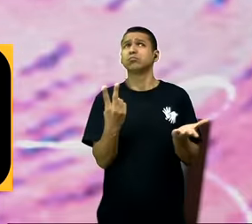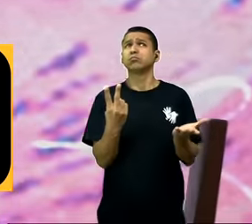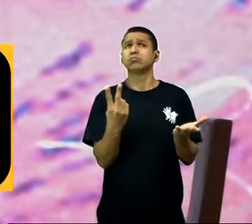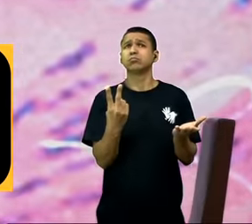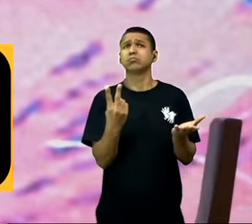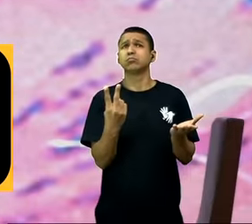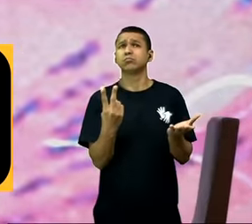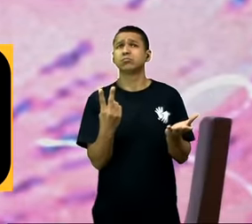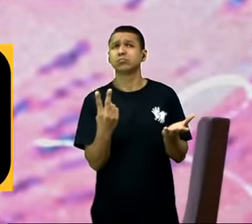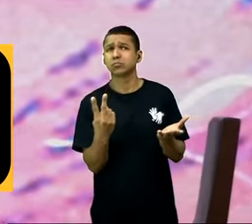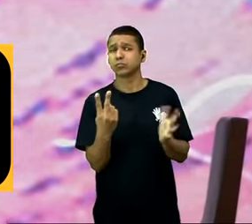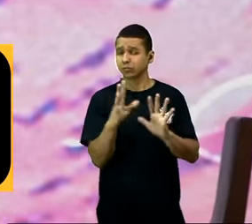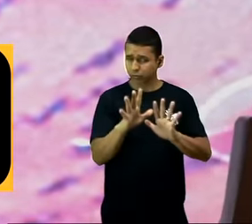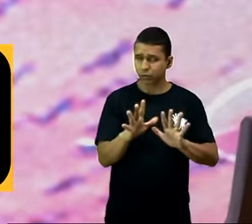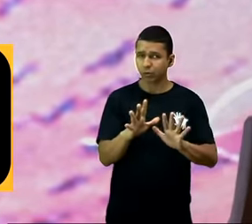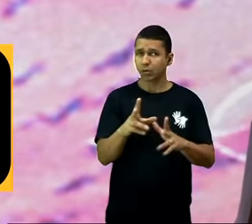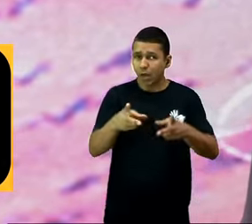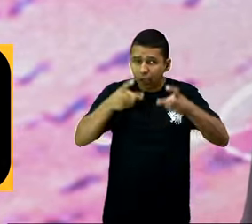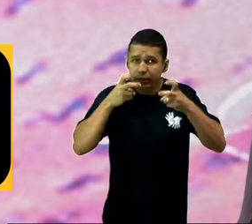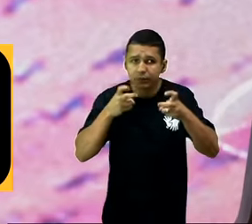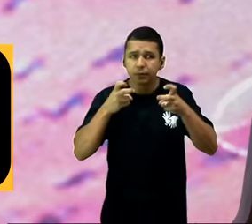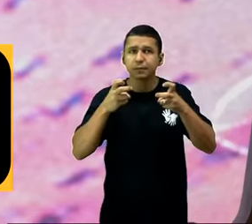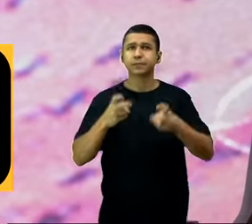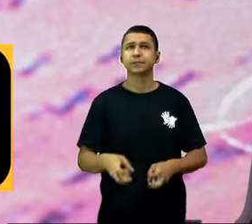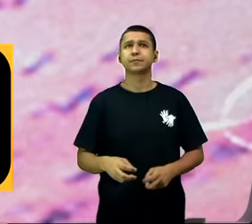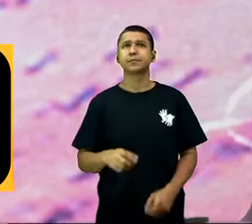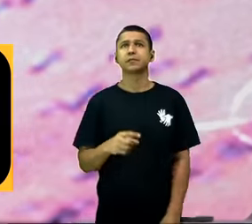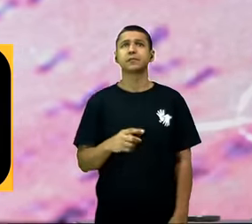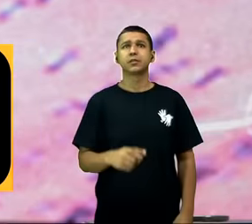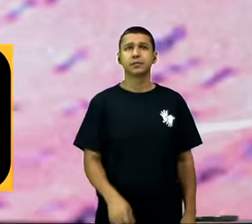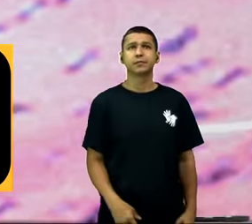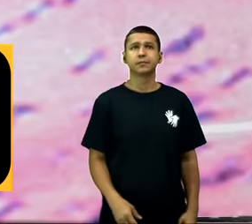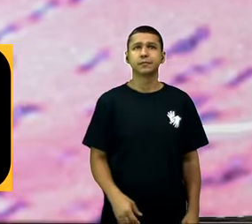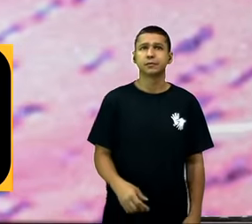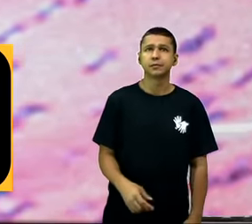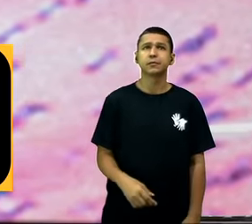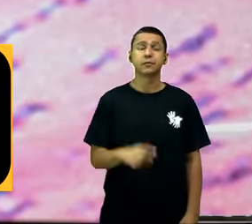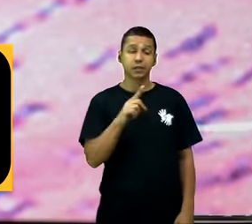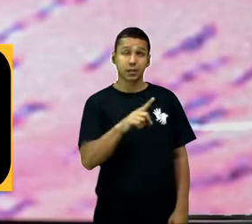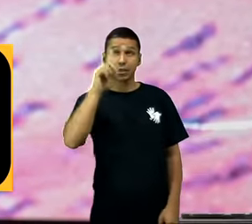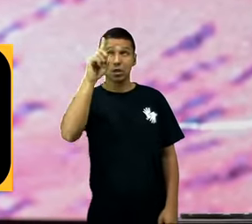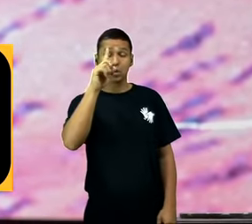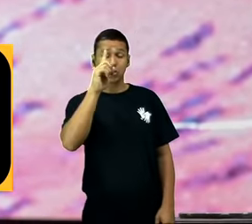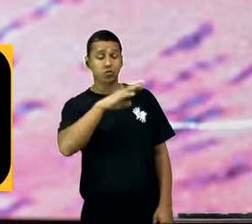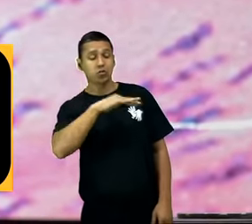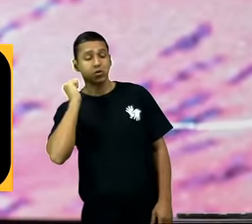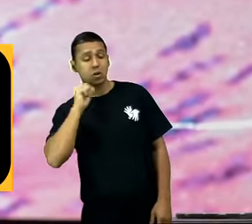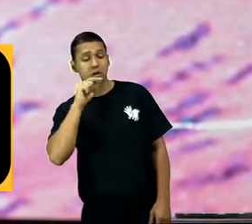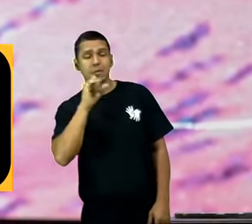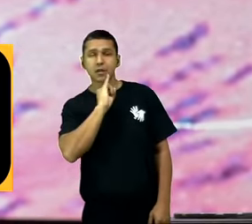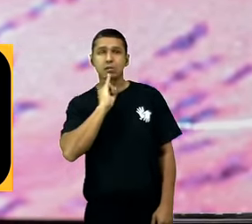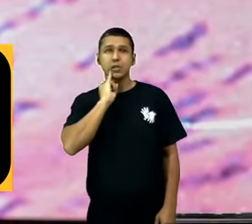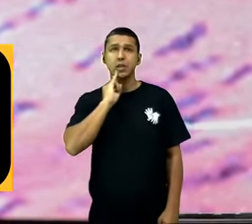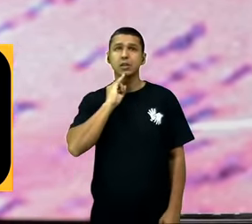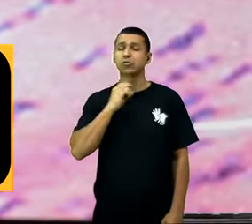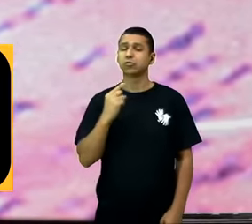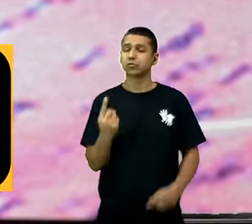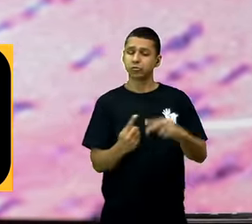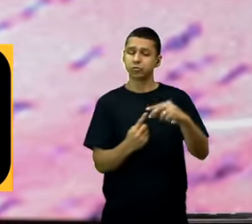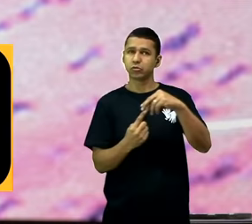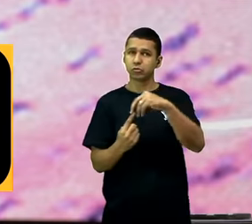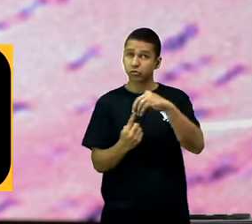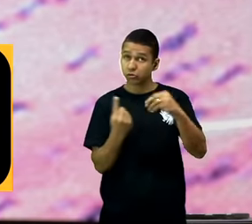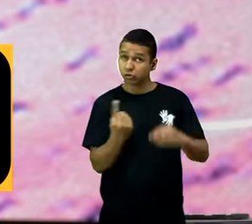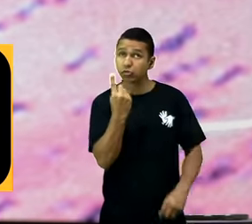Você nunca mais vai esquecer o que eu vou te falar. Deus chama Isaac de único, apesar de Deus saber que Abraão tem dois. Quem é